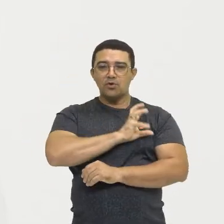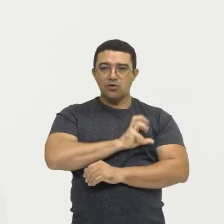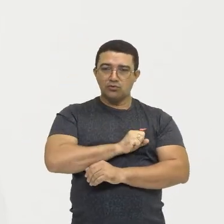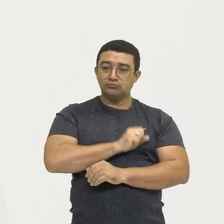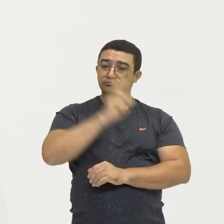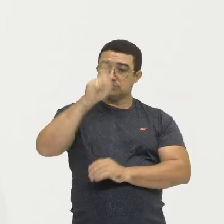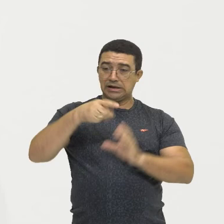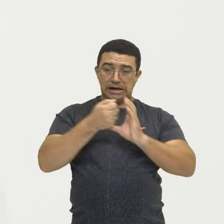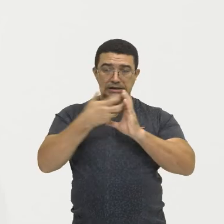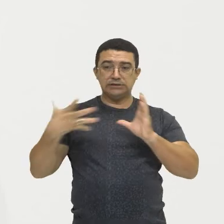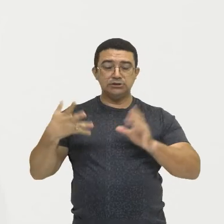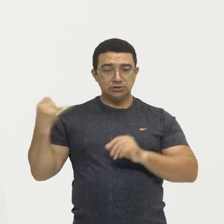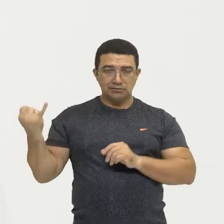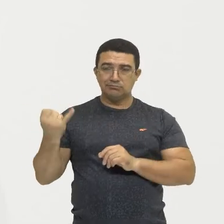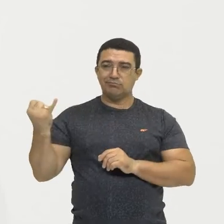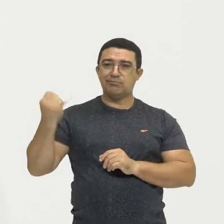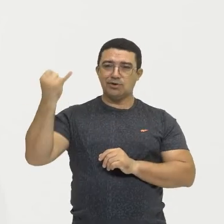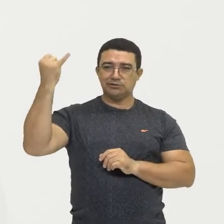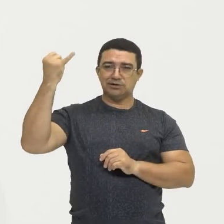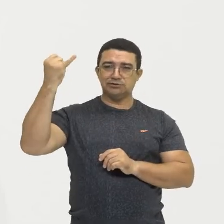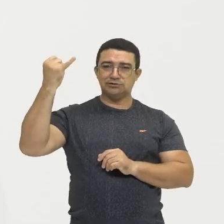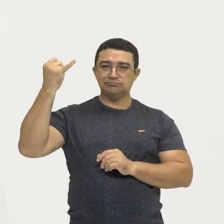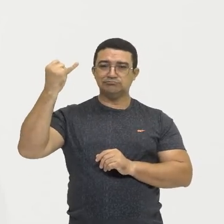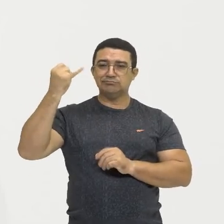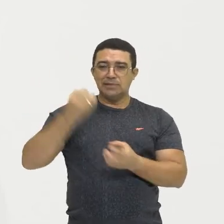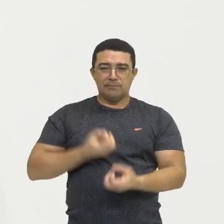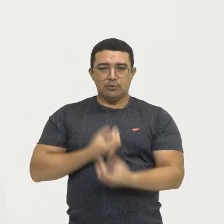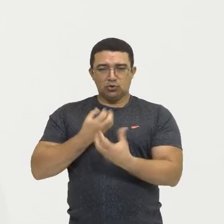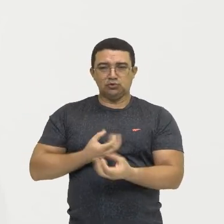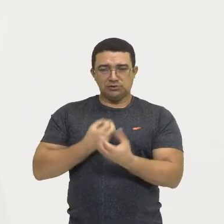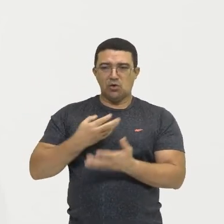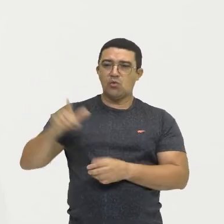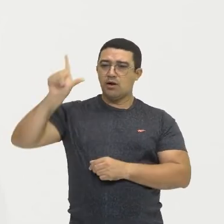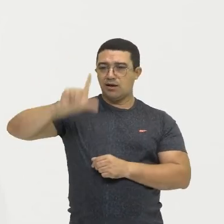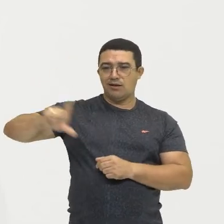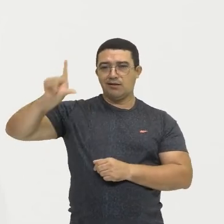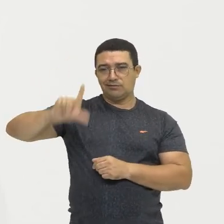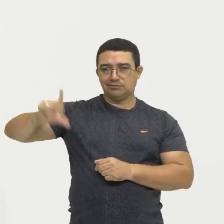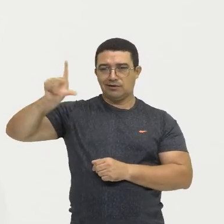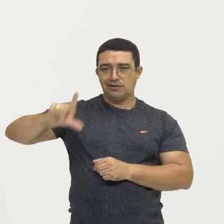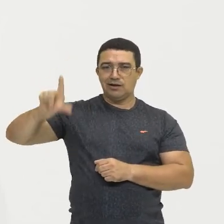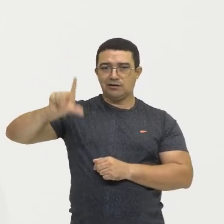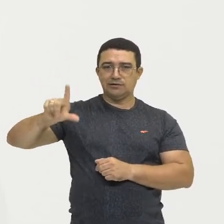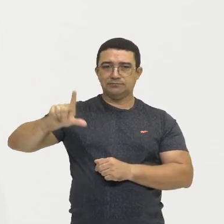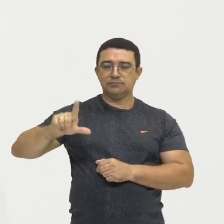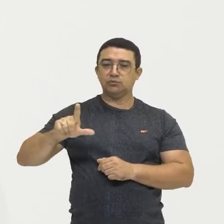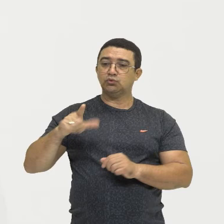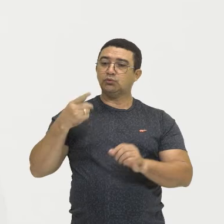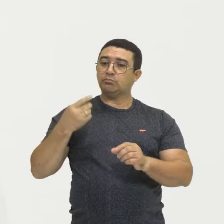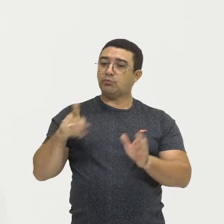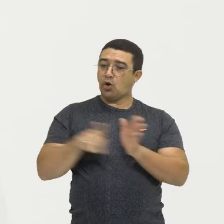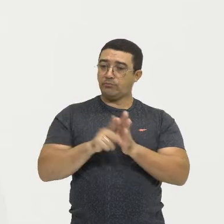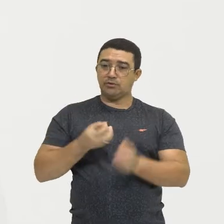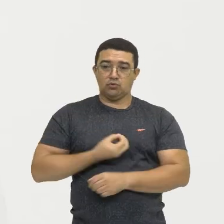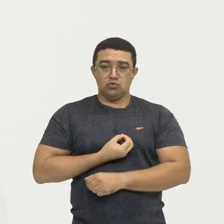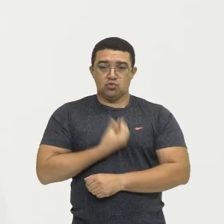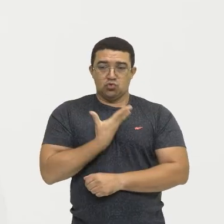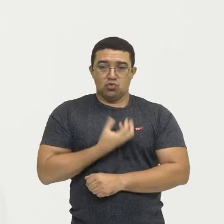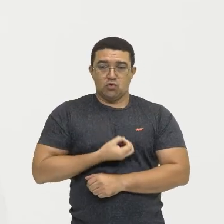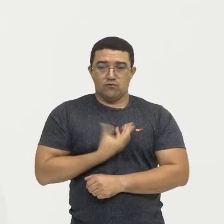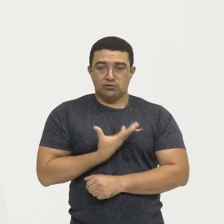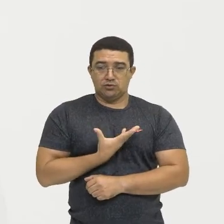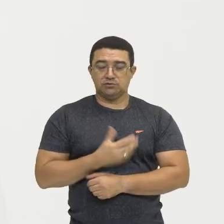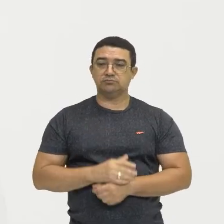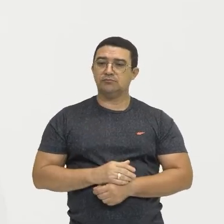uma característica muito importante nessa produção literária do trovadorismo. O amor